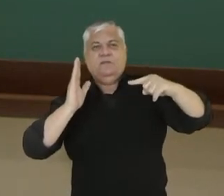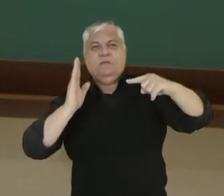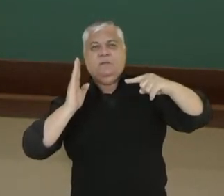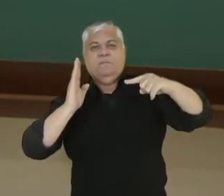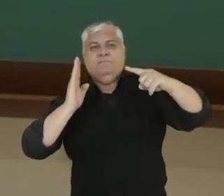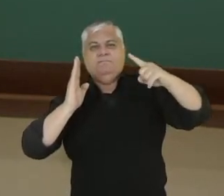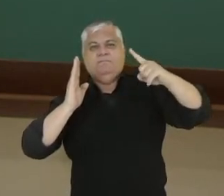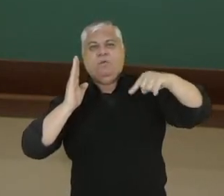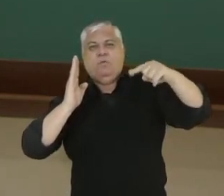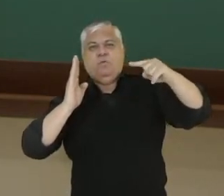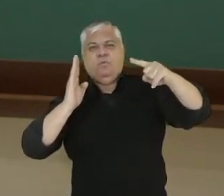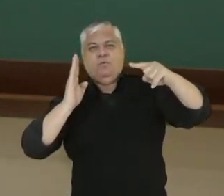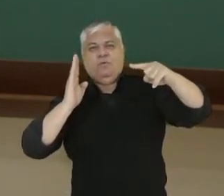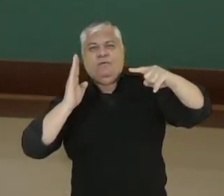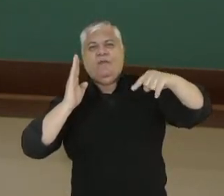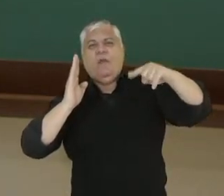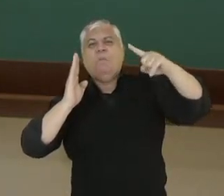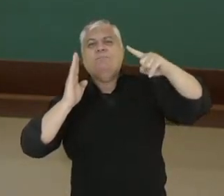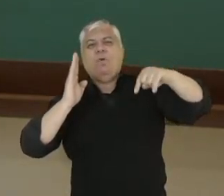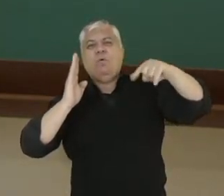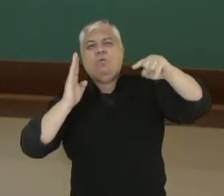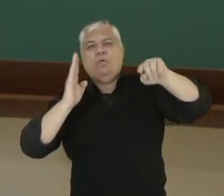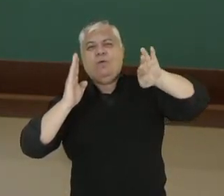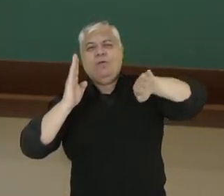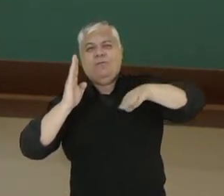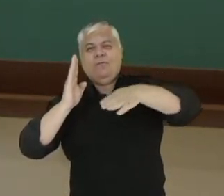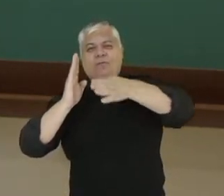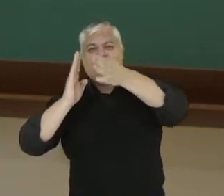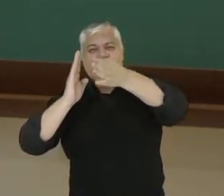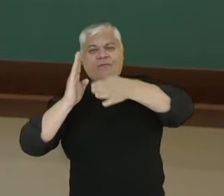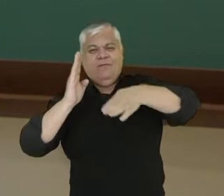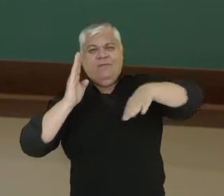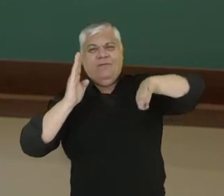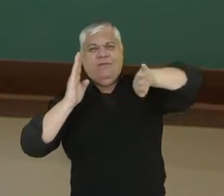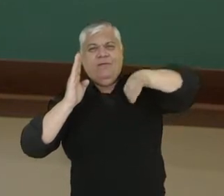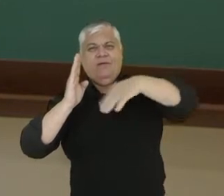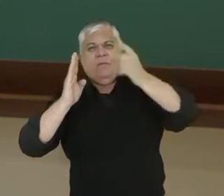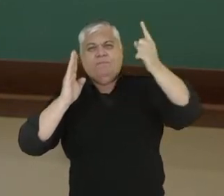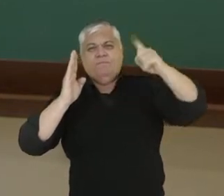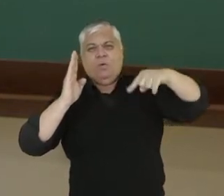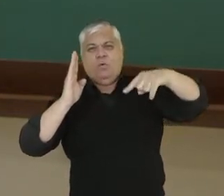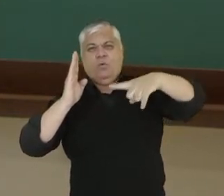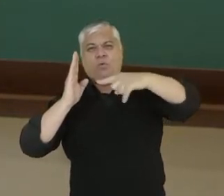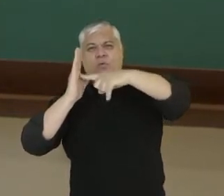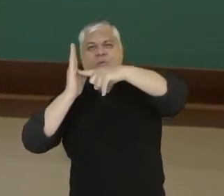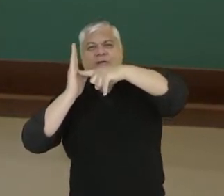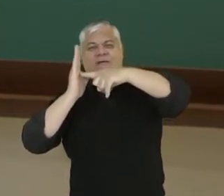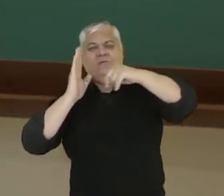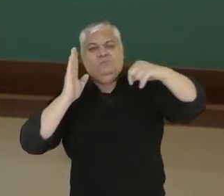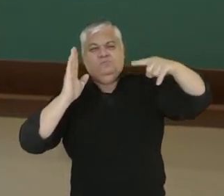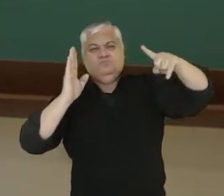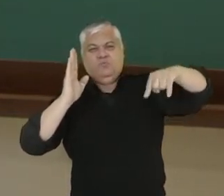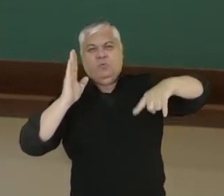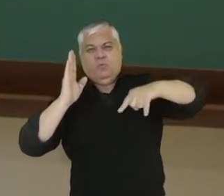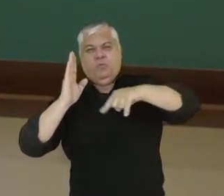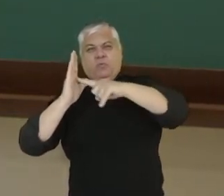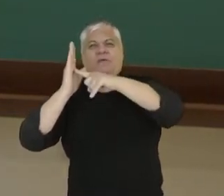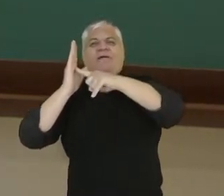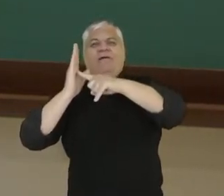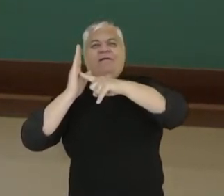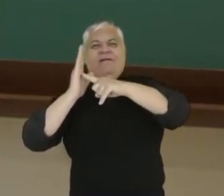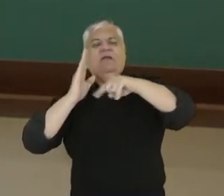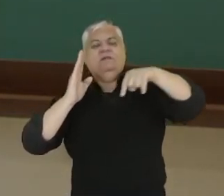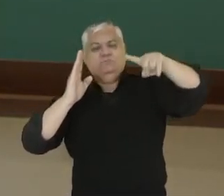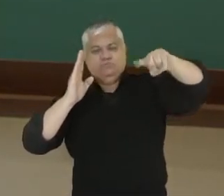por cima, essa energia chega no final da corda, ela está amarrada, ela está presa. Esse pulso ele